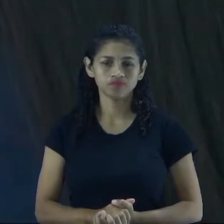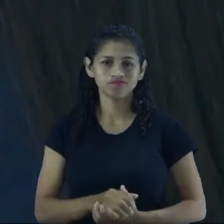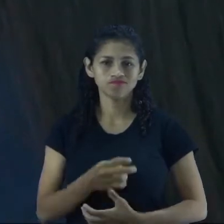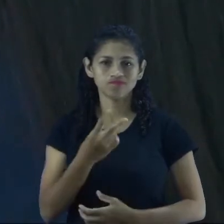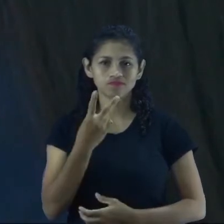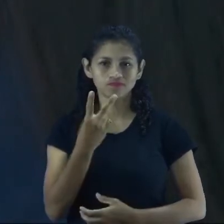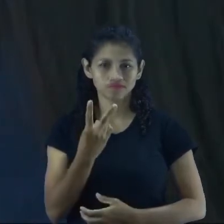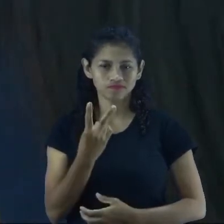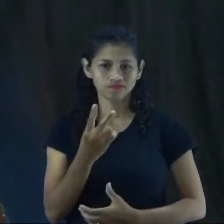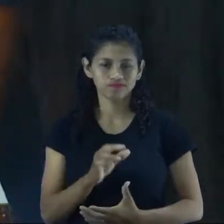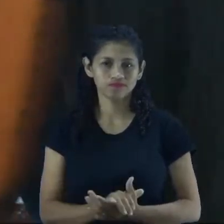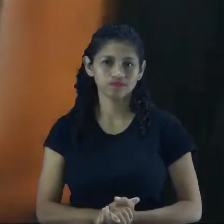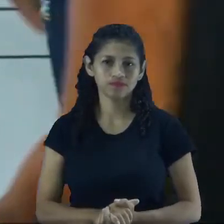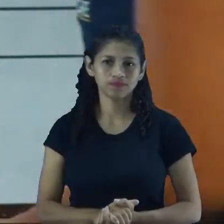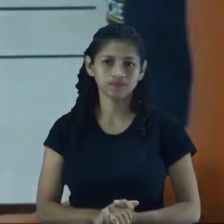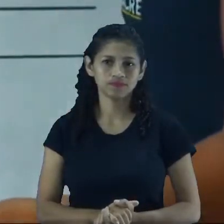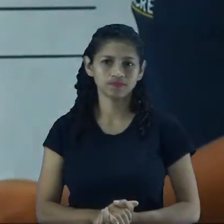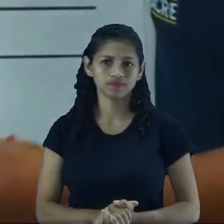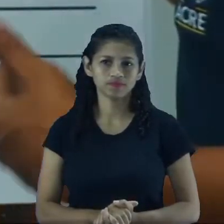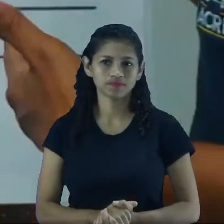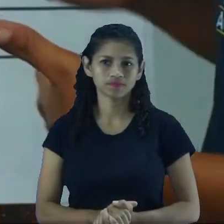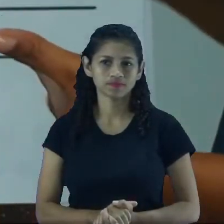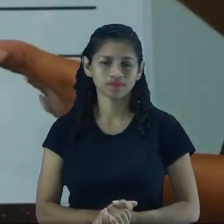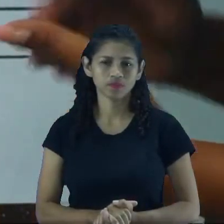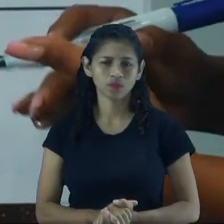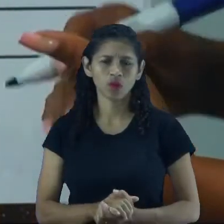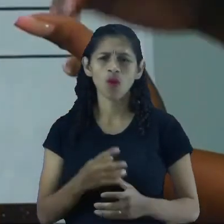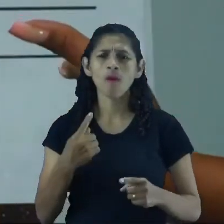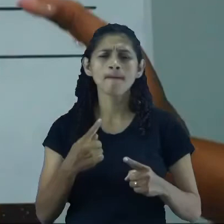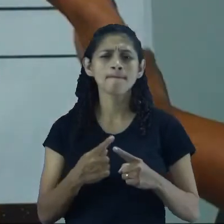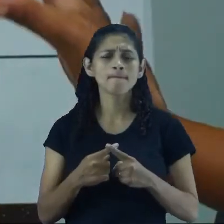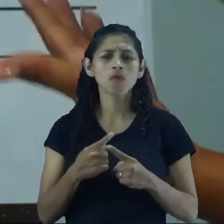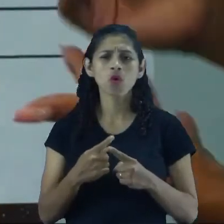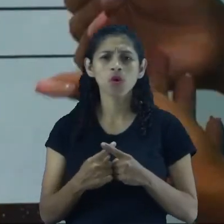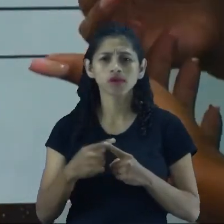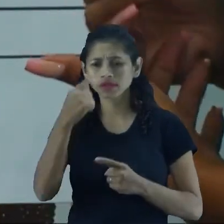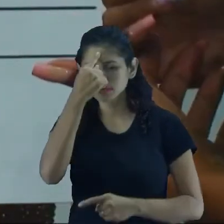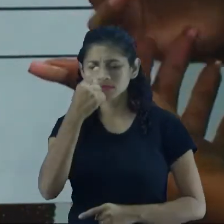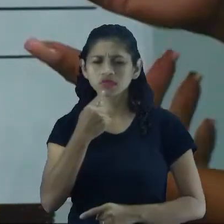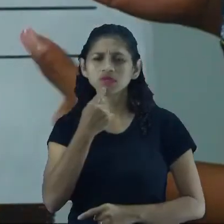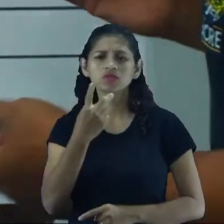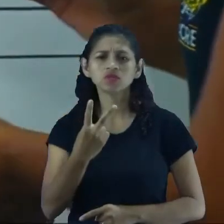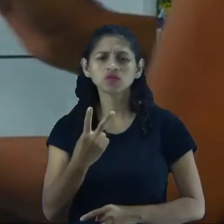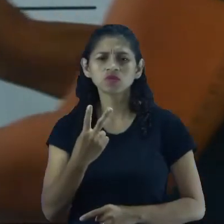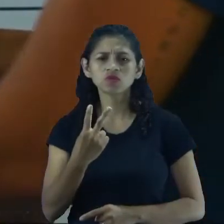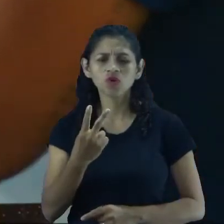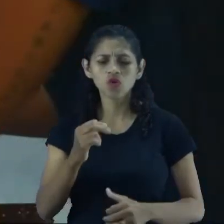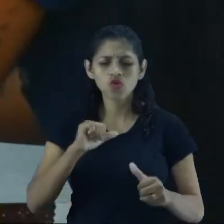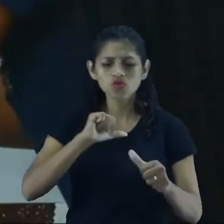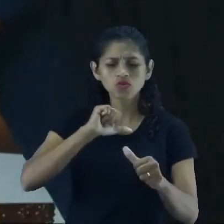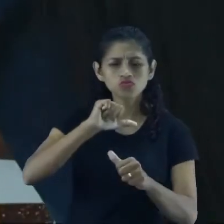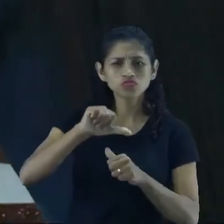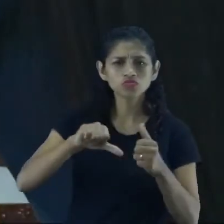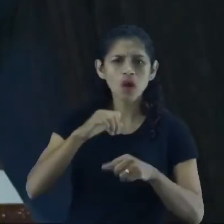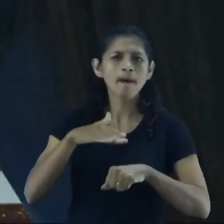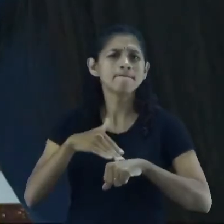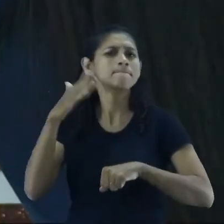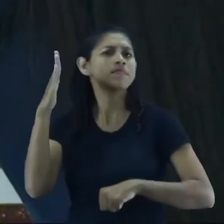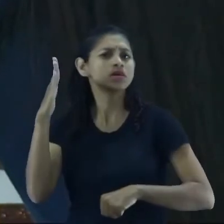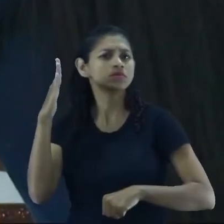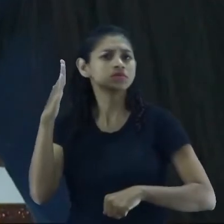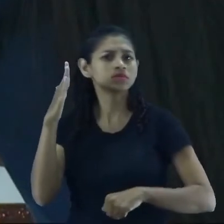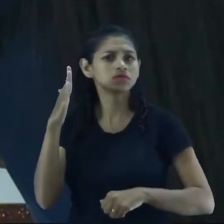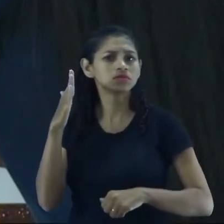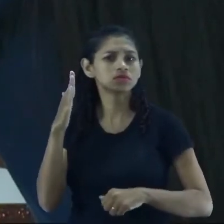2, certo? E por que que a imagem 2 é a imagem que sofreu mais modificações? Aí